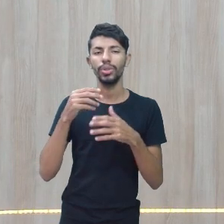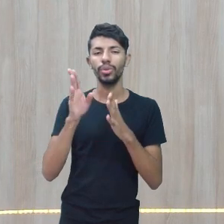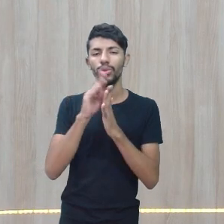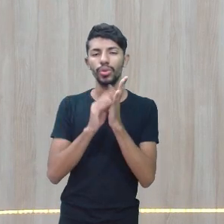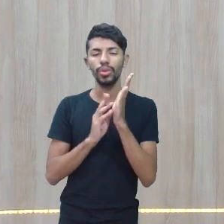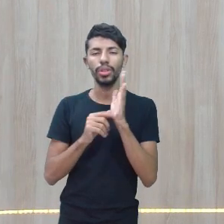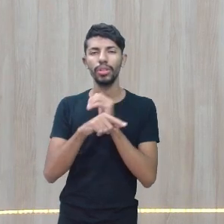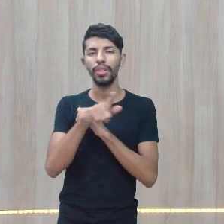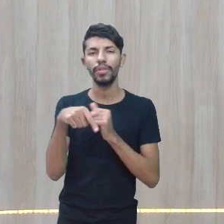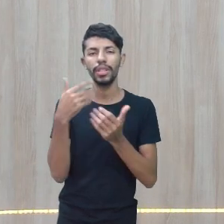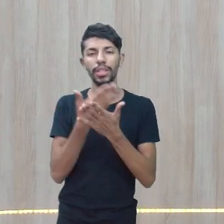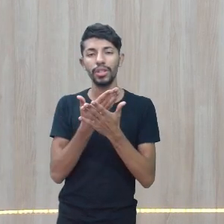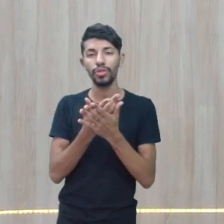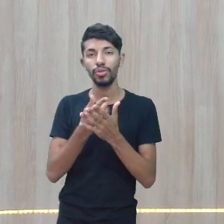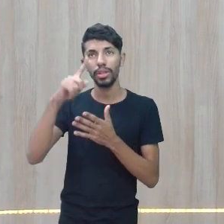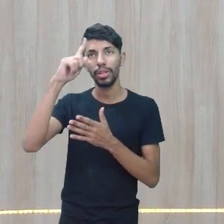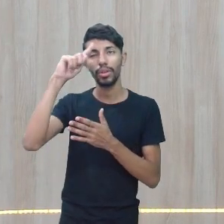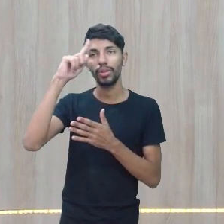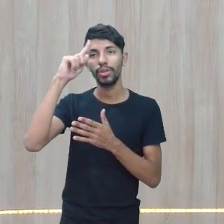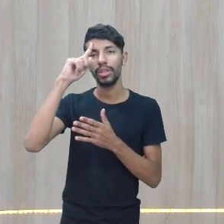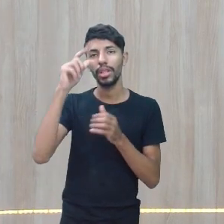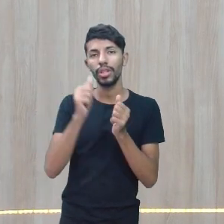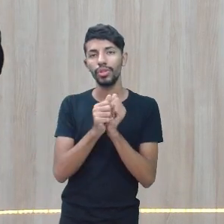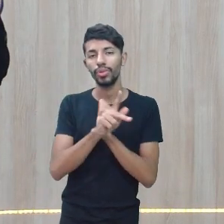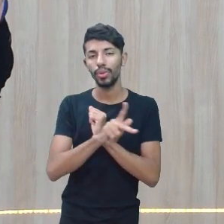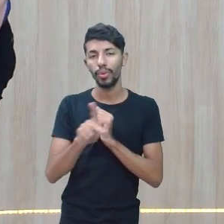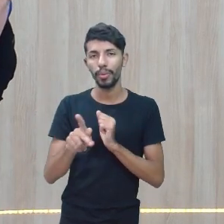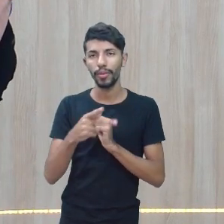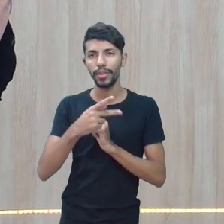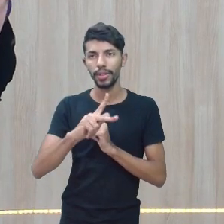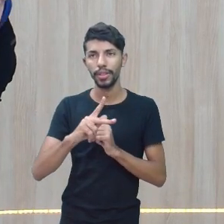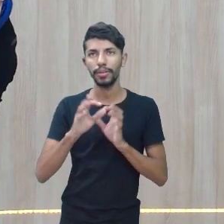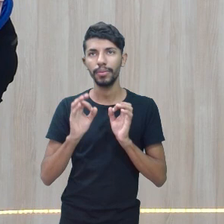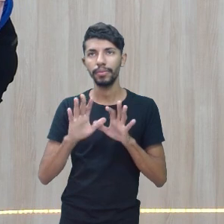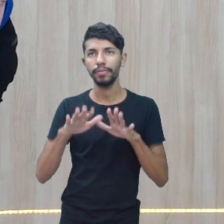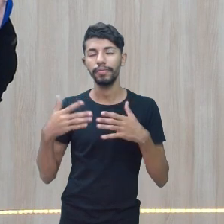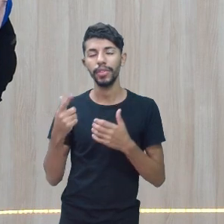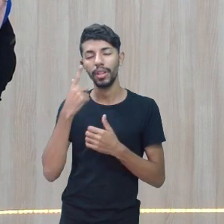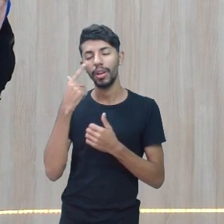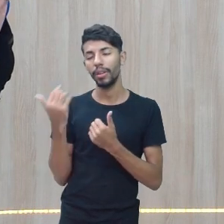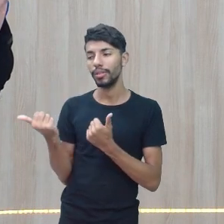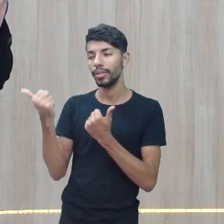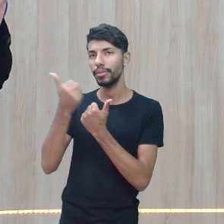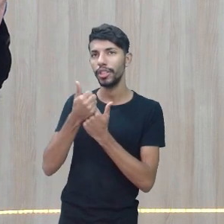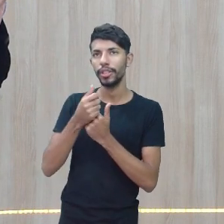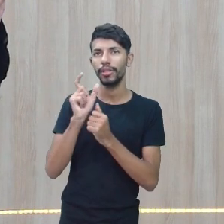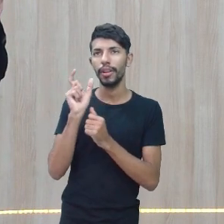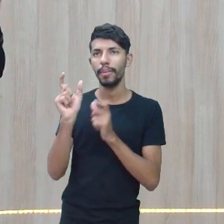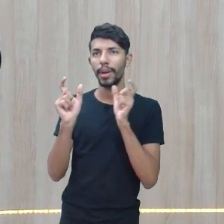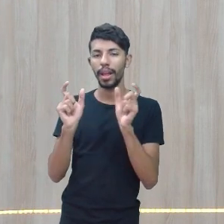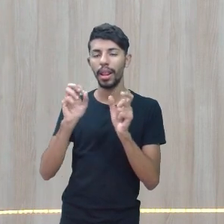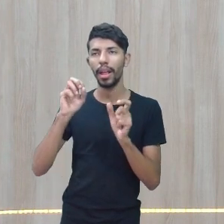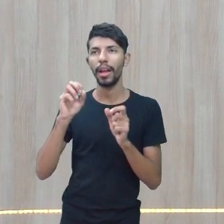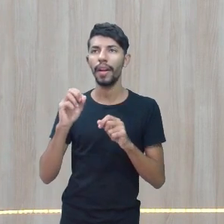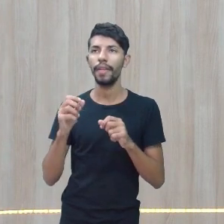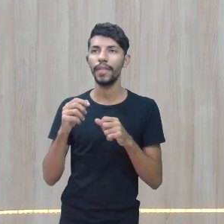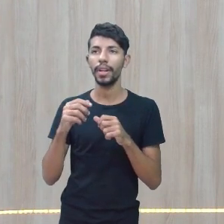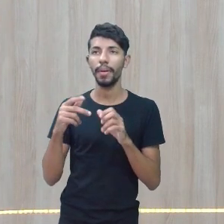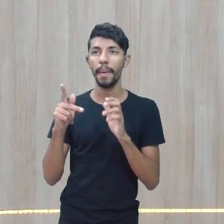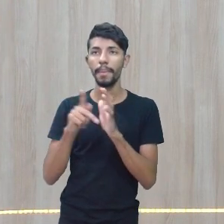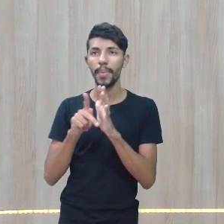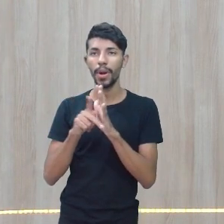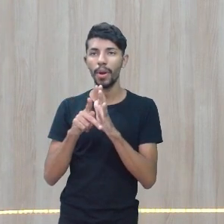diariamente com a professora de vocês. Então, nós temos, substitua as palavras ou expressões em